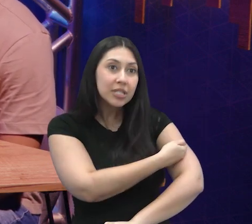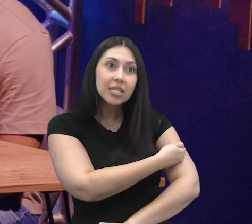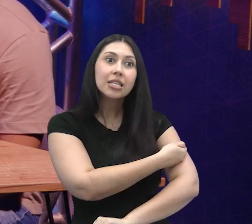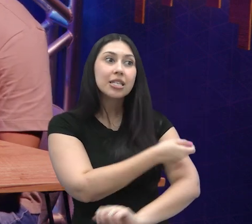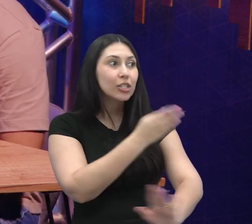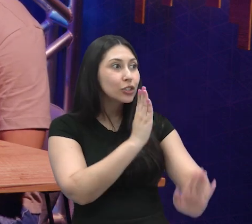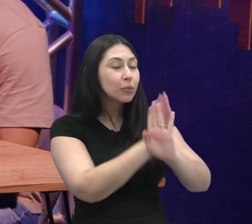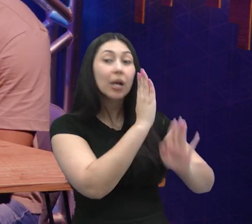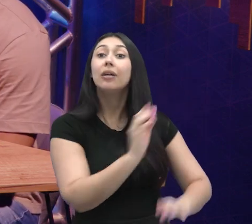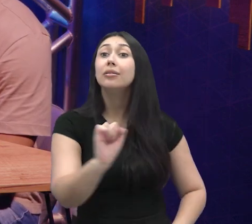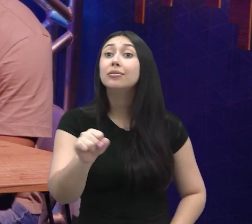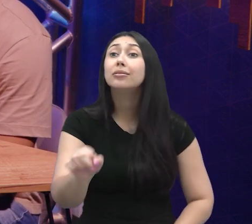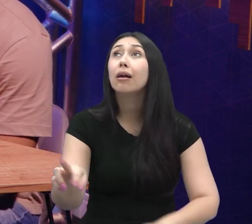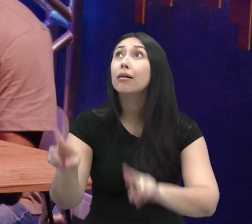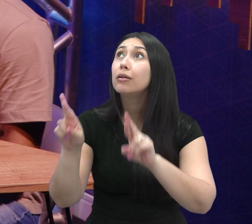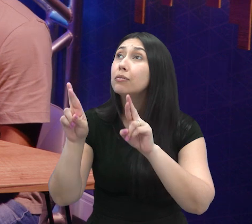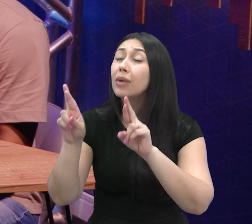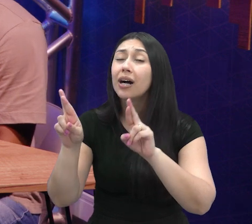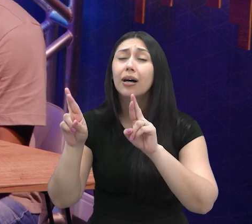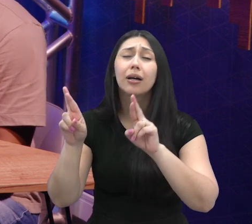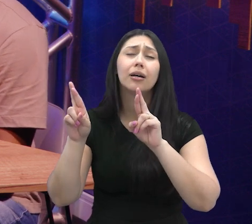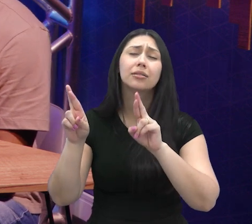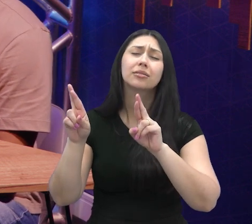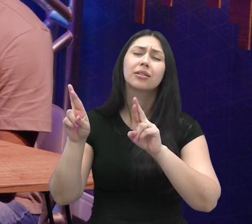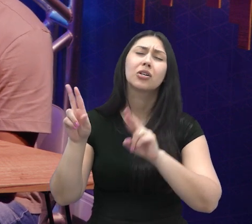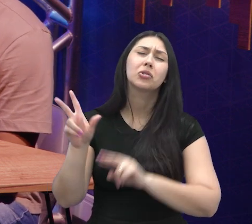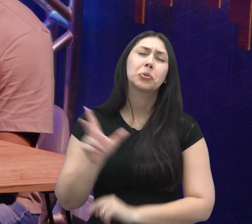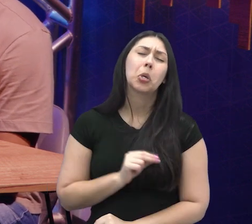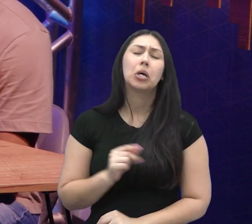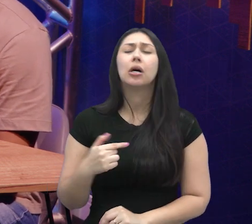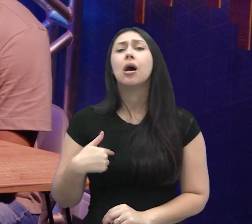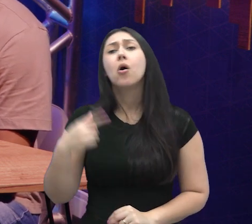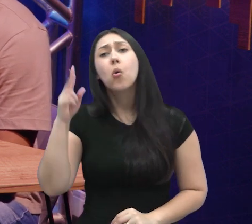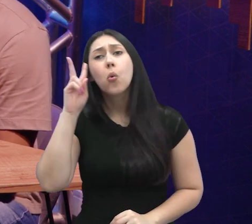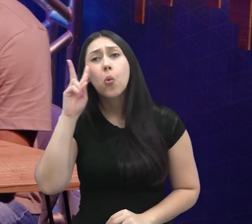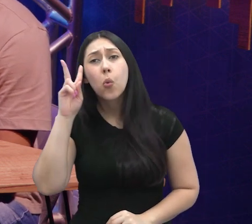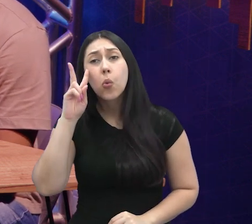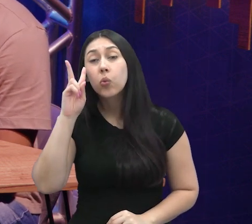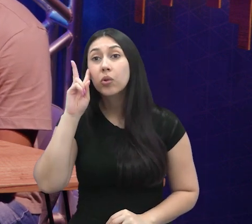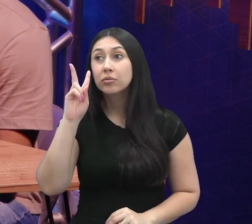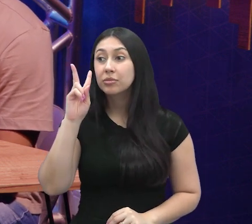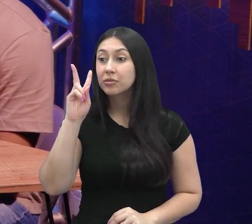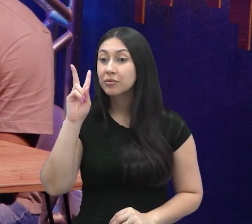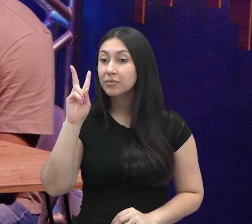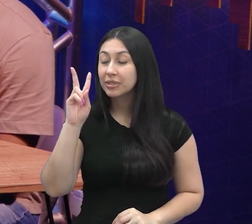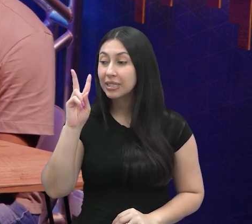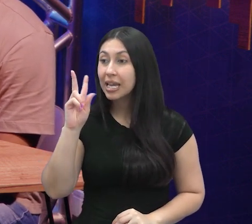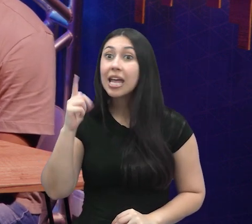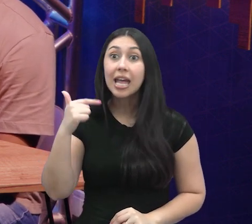da vacina, né? Qualquer descoberta. Que era uma esperança que a gente tinha. Nossa, eu lembro até hoje